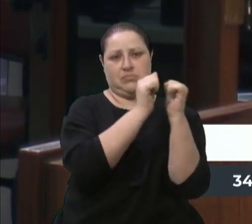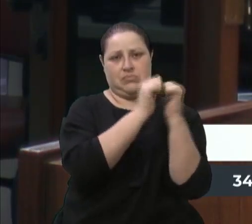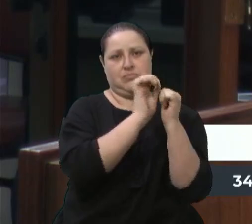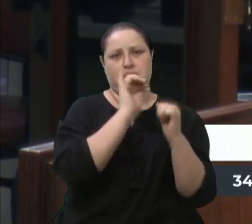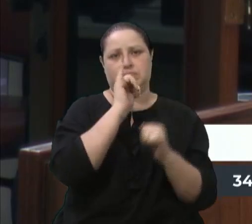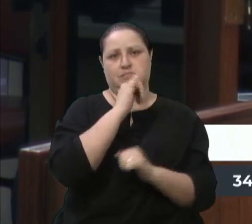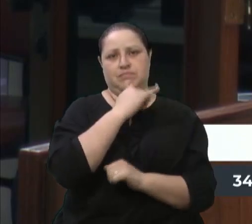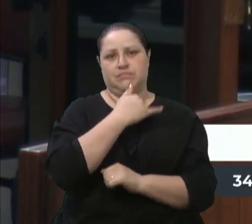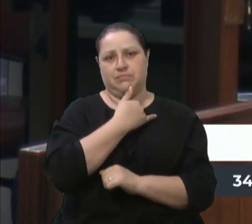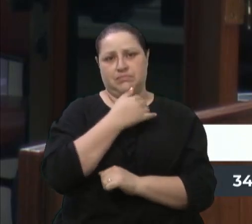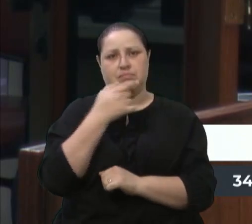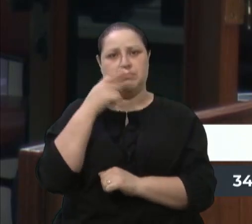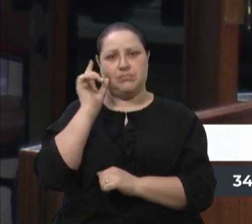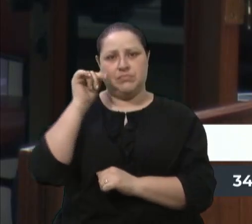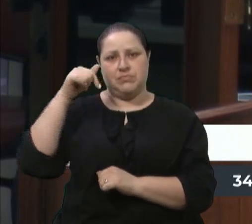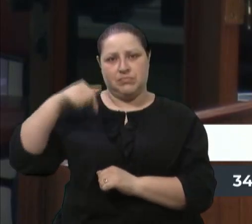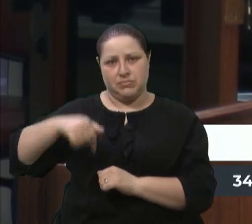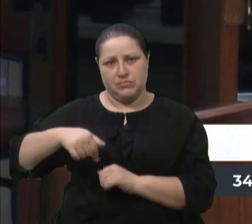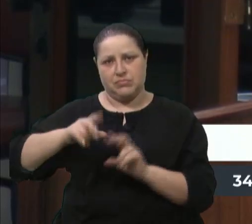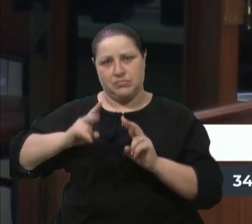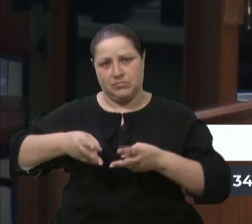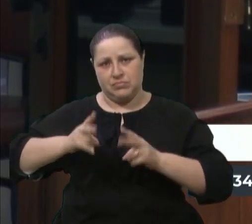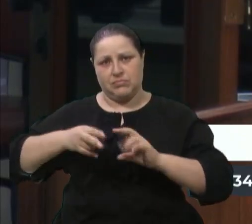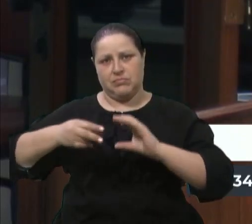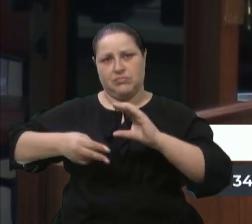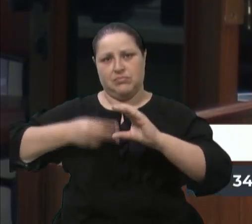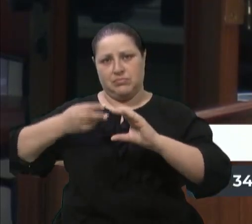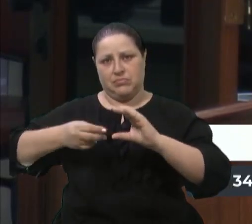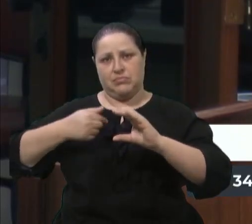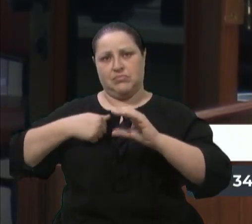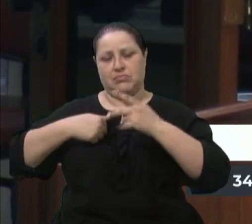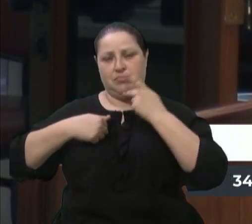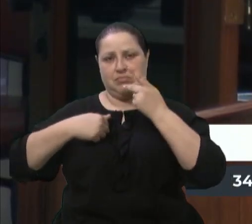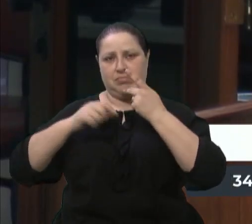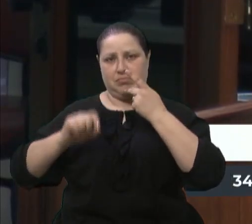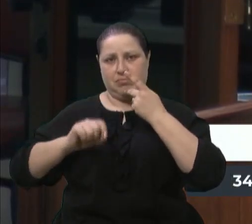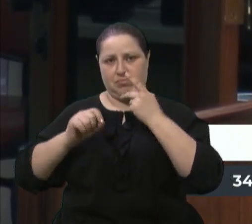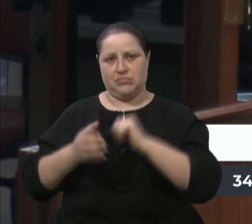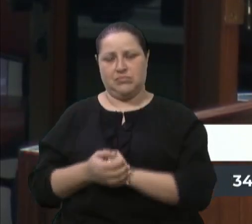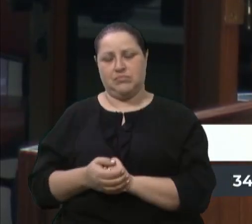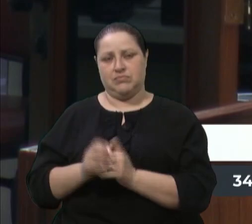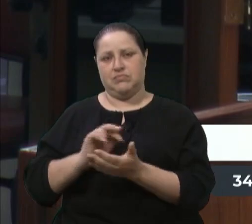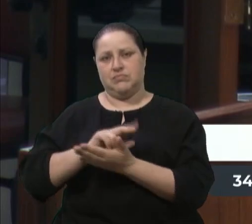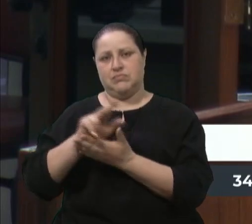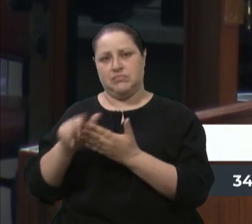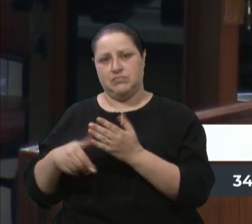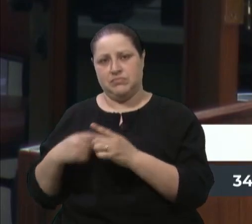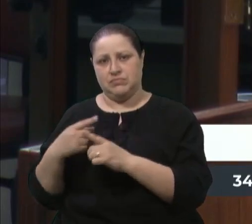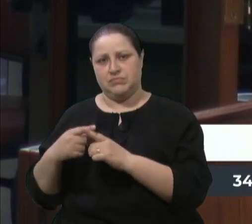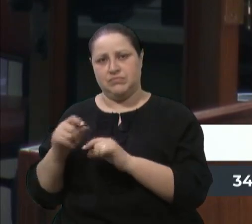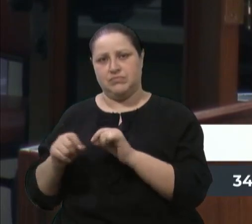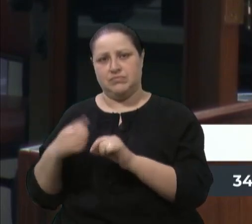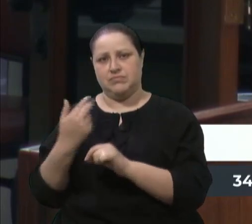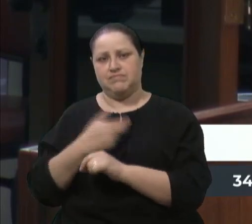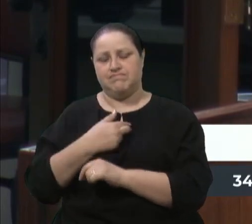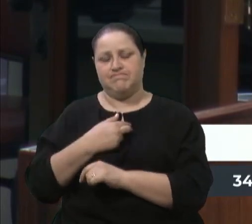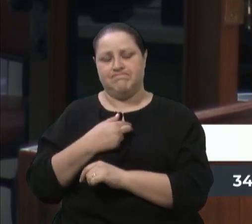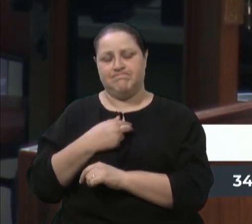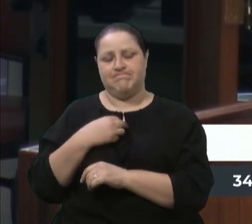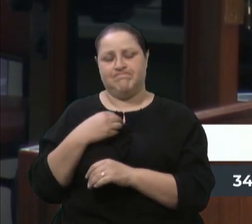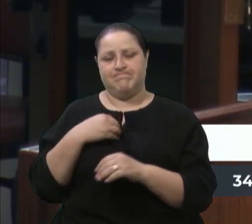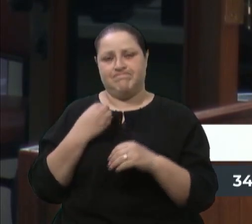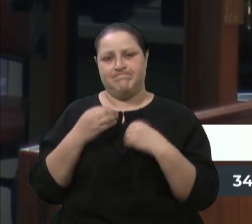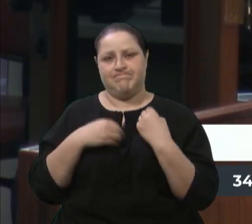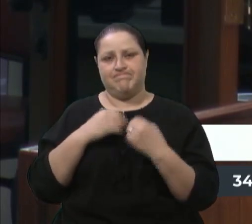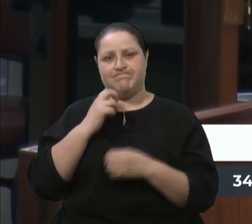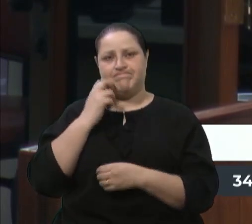infelizmente ontem aqui, nesta mesma casa, eu dizia que muitas e muitas vezes a gente se envergonha, vereador